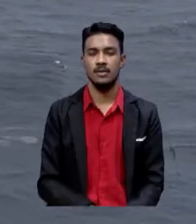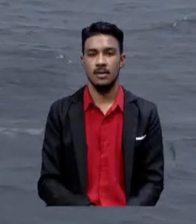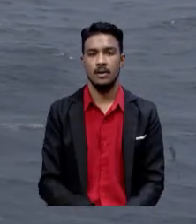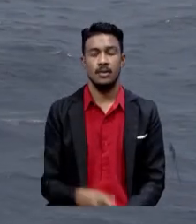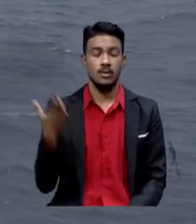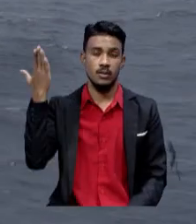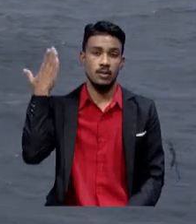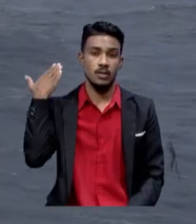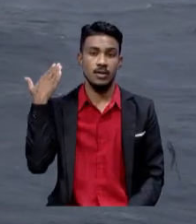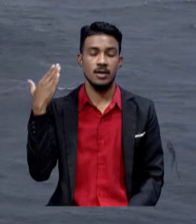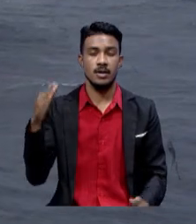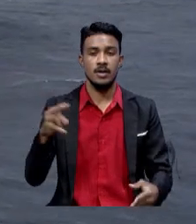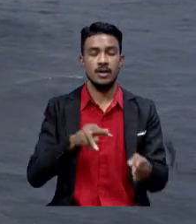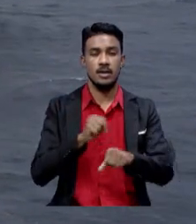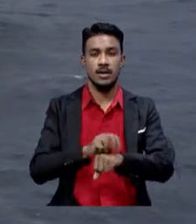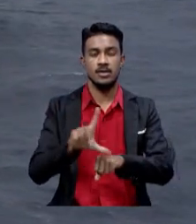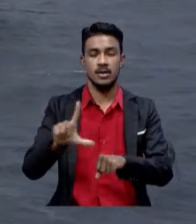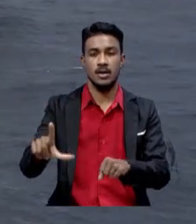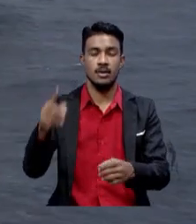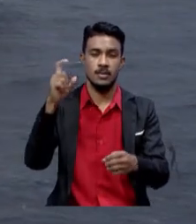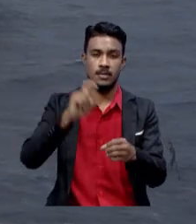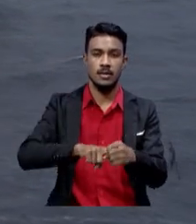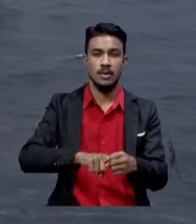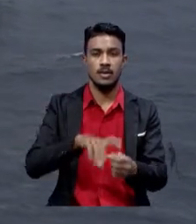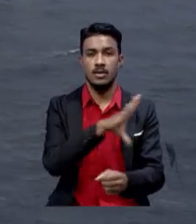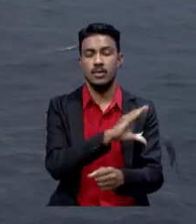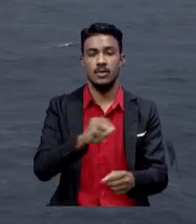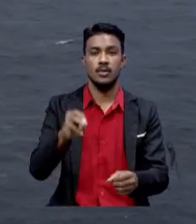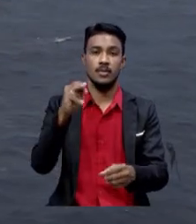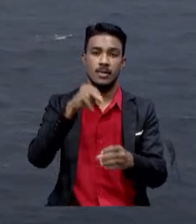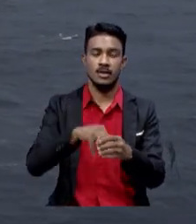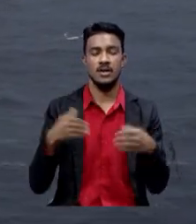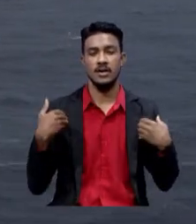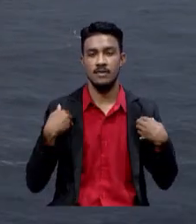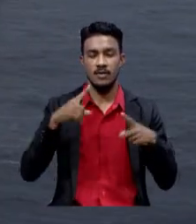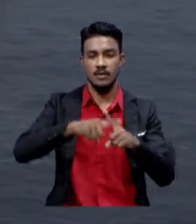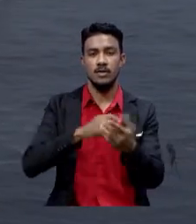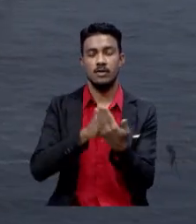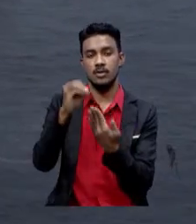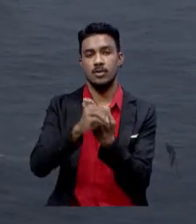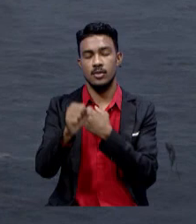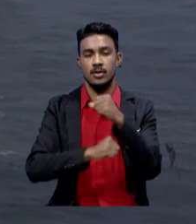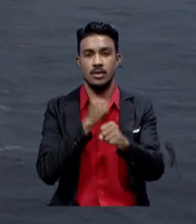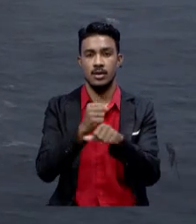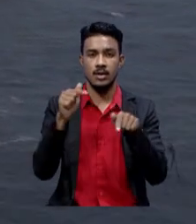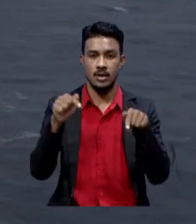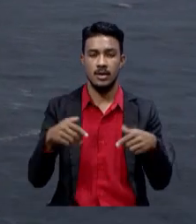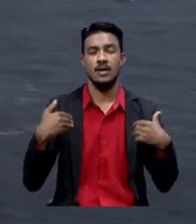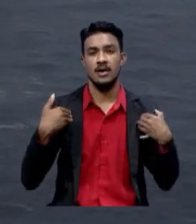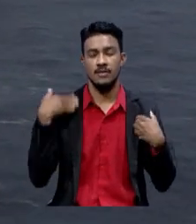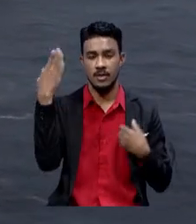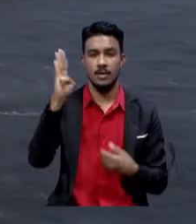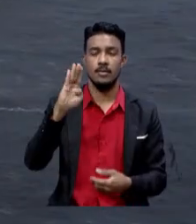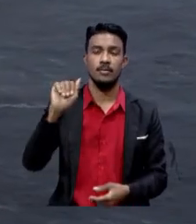ne Autoridade Nasional Petróleo no Minerais declara ia fulang utubru tina ne produção mina ia campo bayu